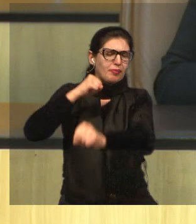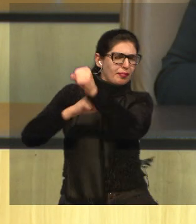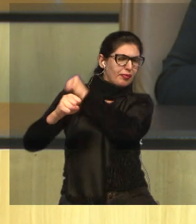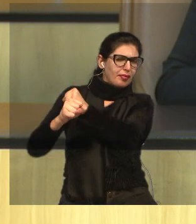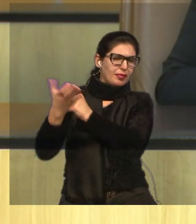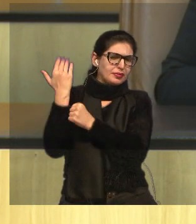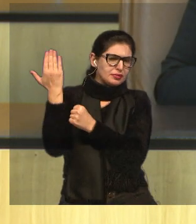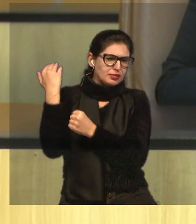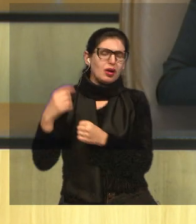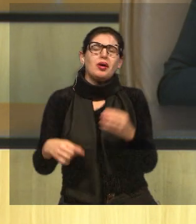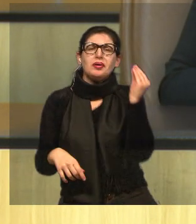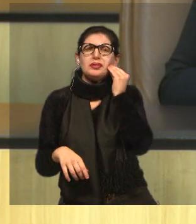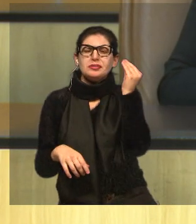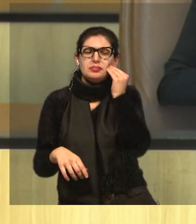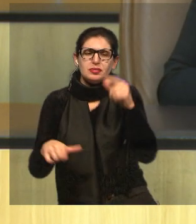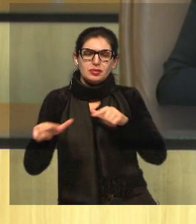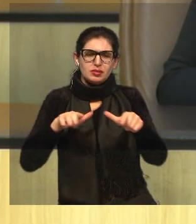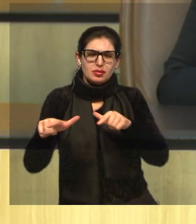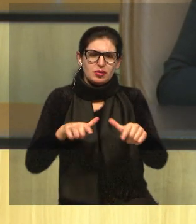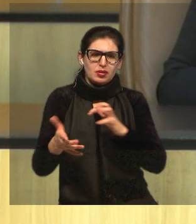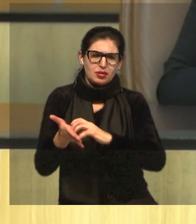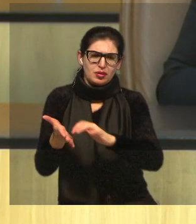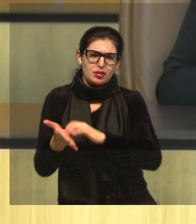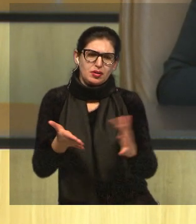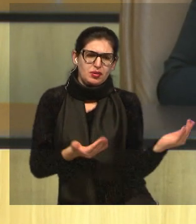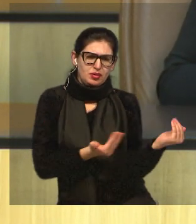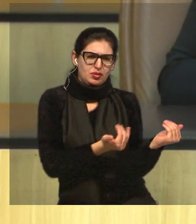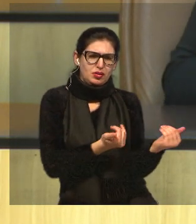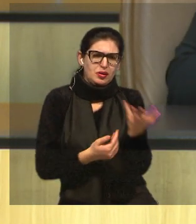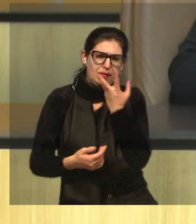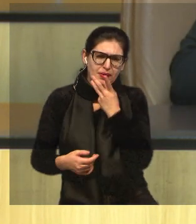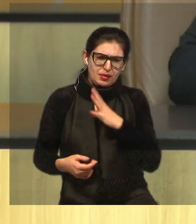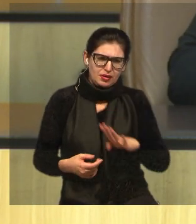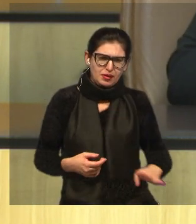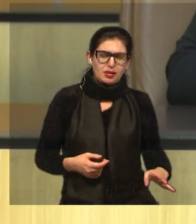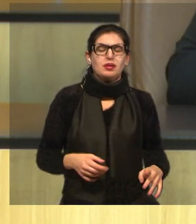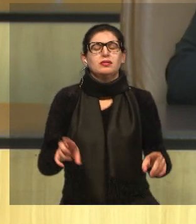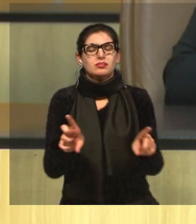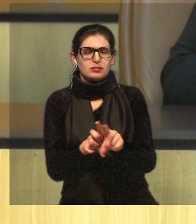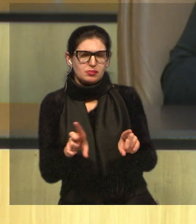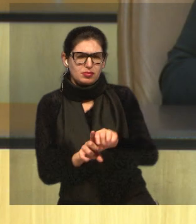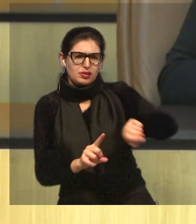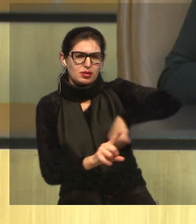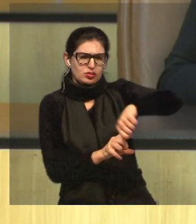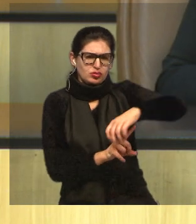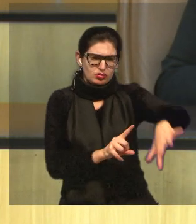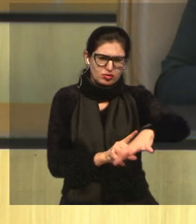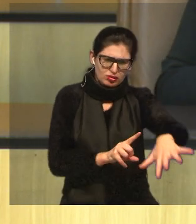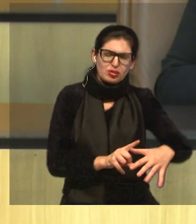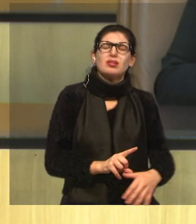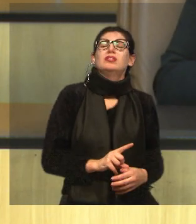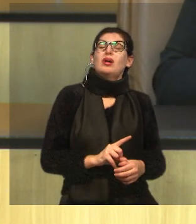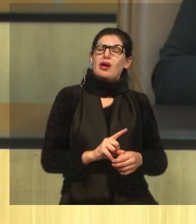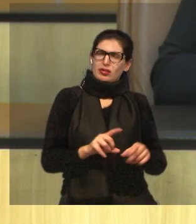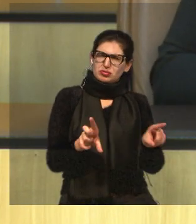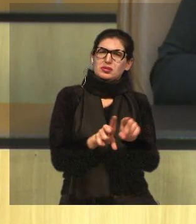já fui conselheira do Conselho Municipal da Criança e do Adolescente, vários anos, assistente social também, e muitos outros